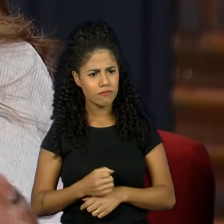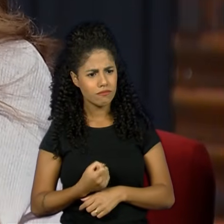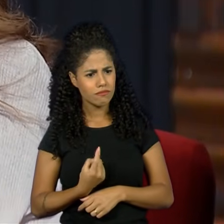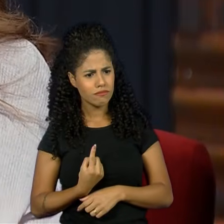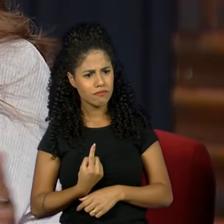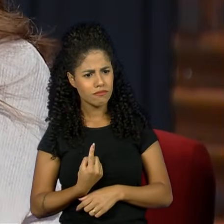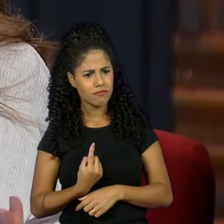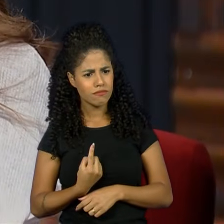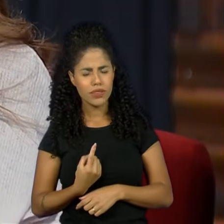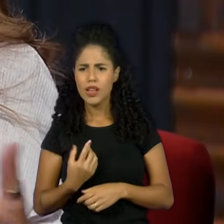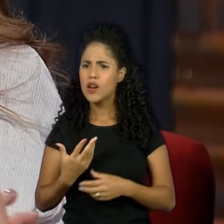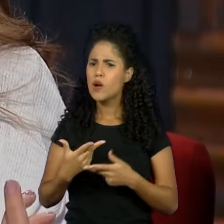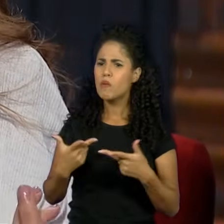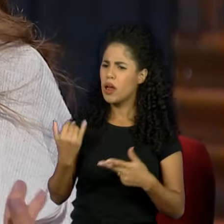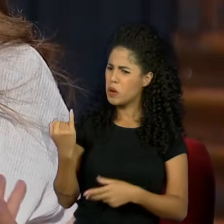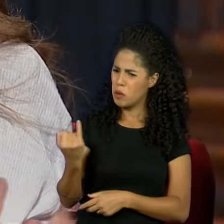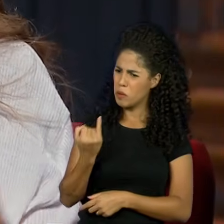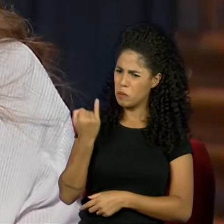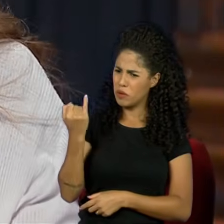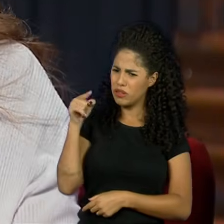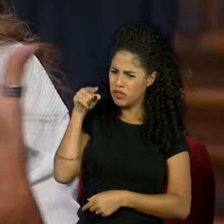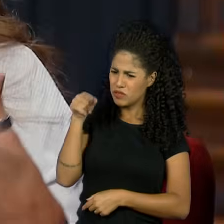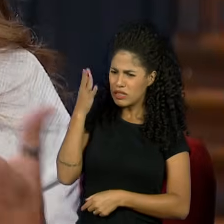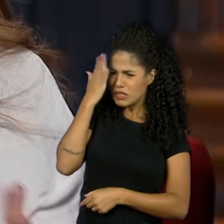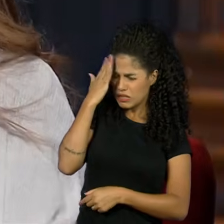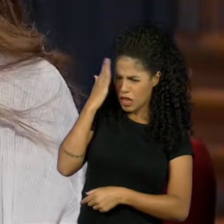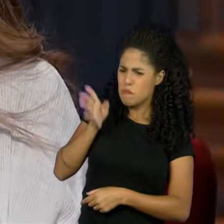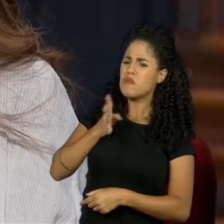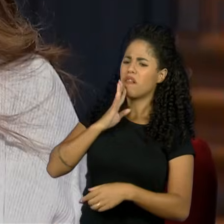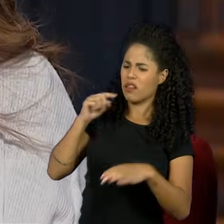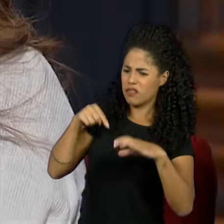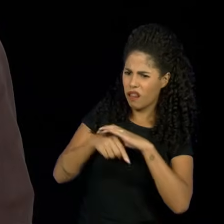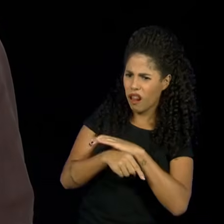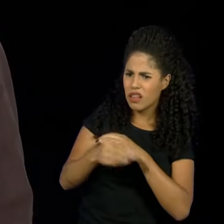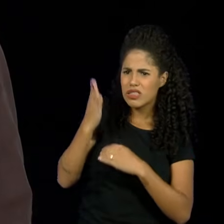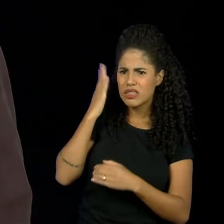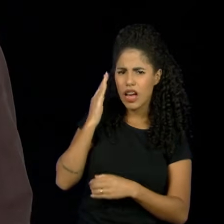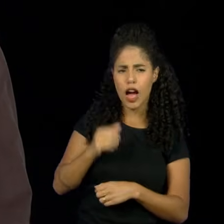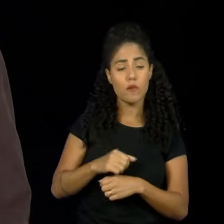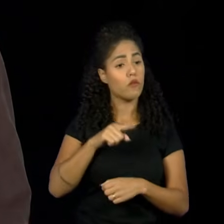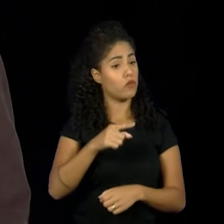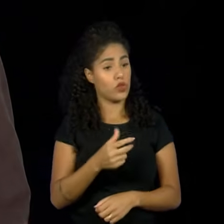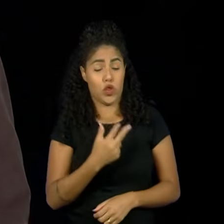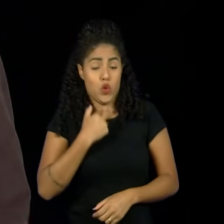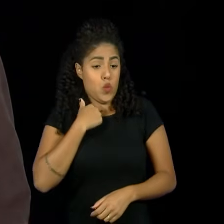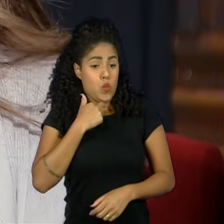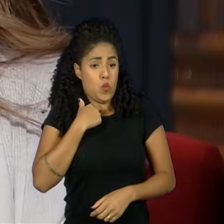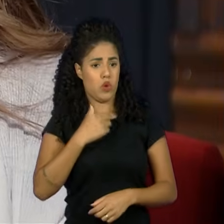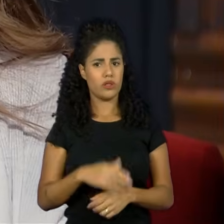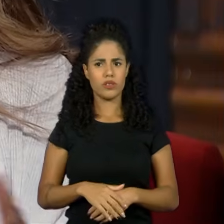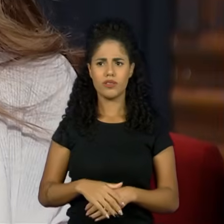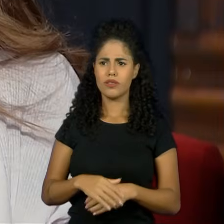Porque não é uma coisa importante, você já que conhece tudo isso... Você não poderia estar assim. Não